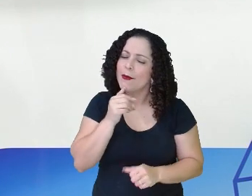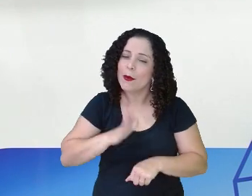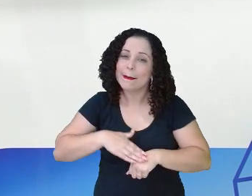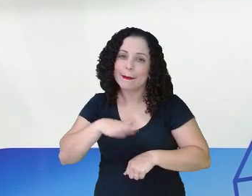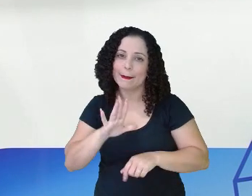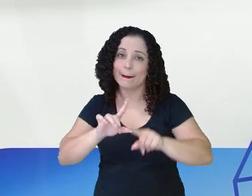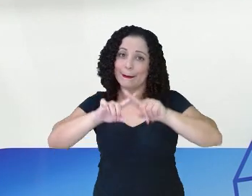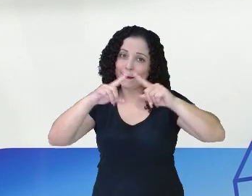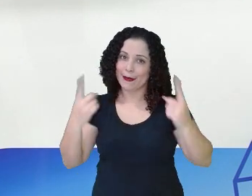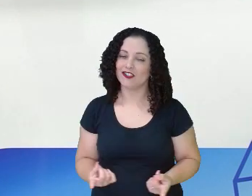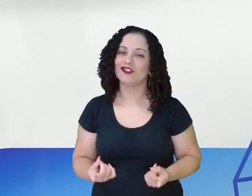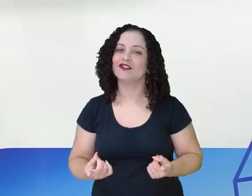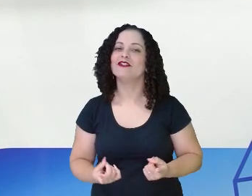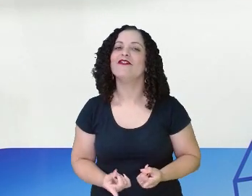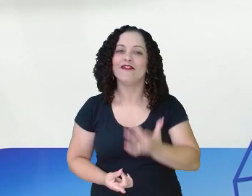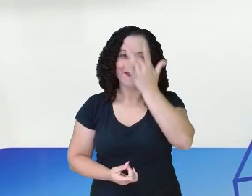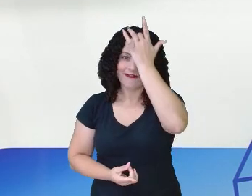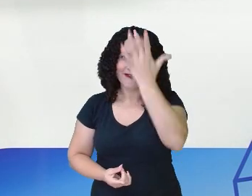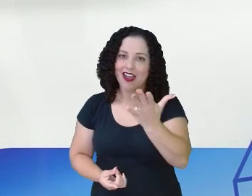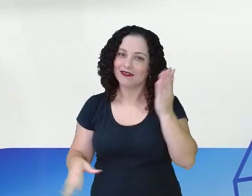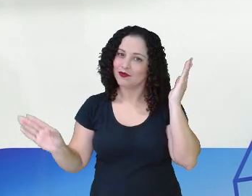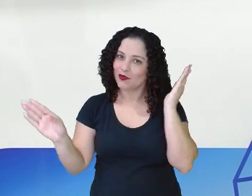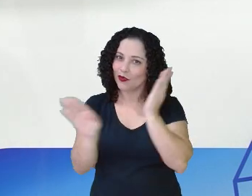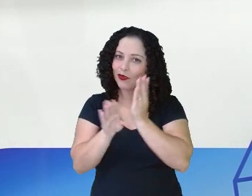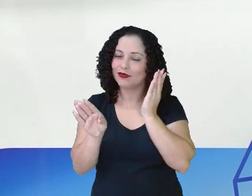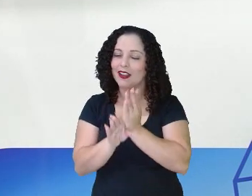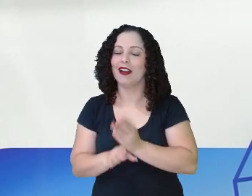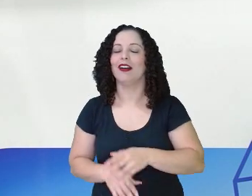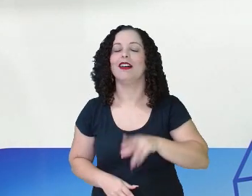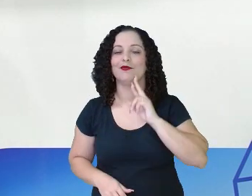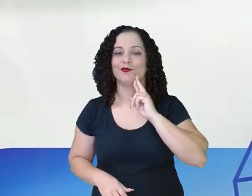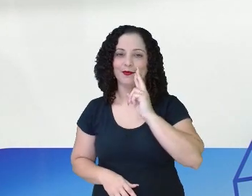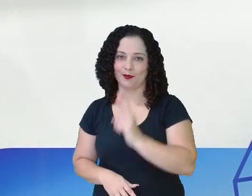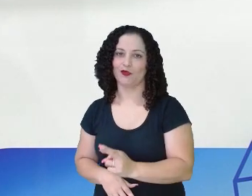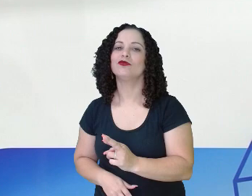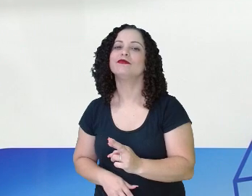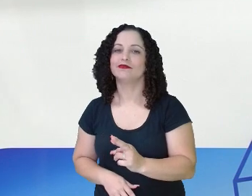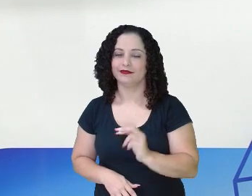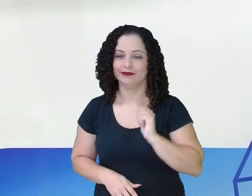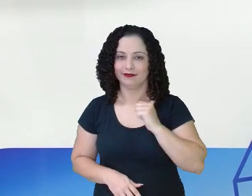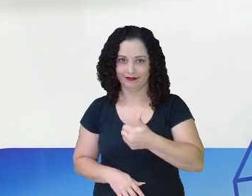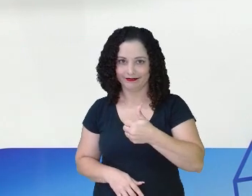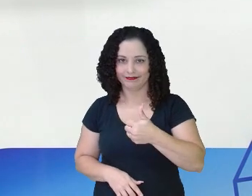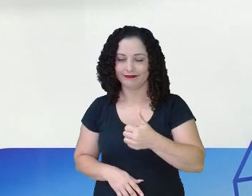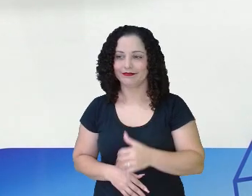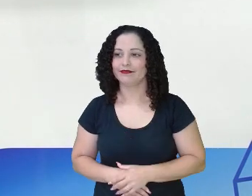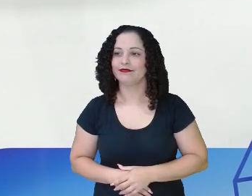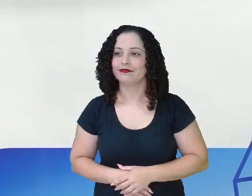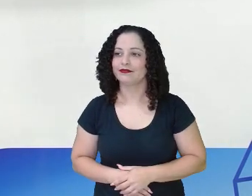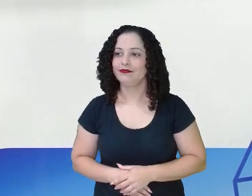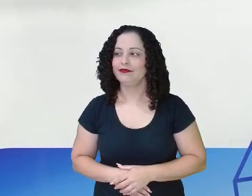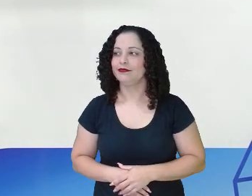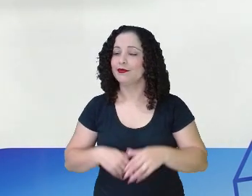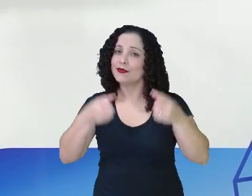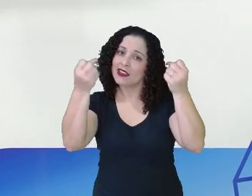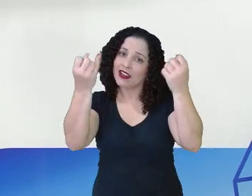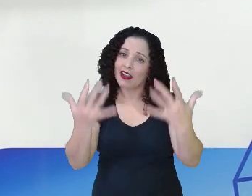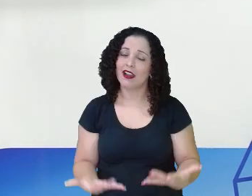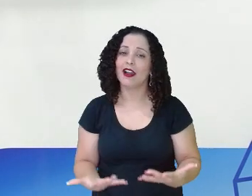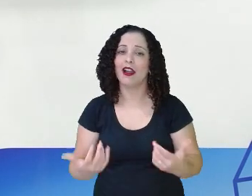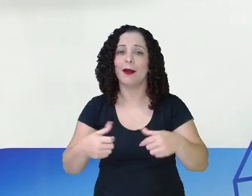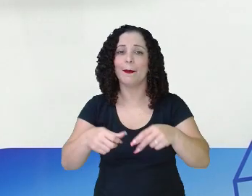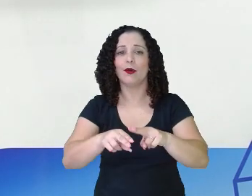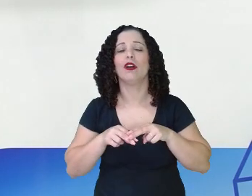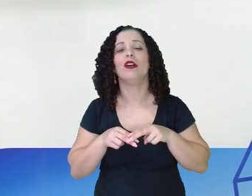eu acredito que você vai encontrar com mais precisão o resultado que você precisa. Por que eu estou dizendo isso? Se as